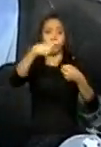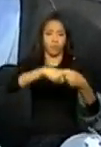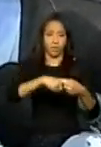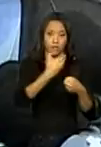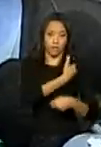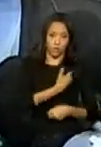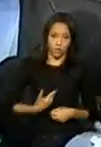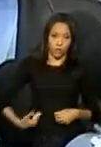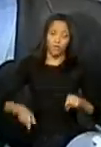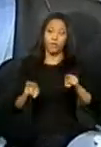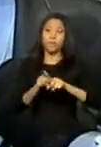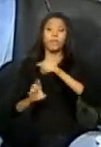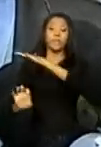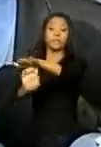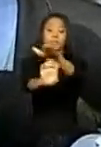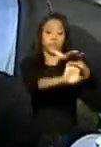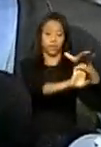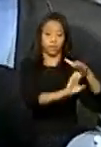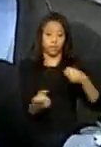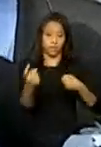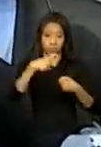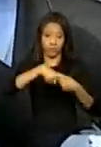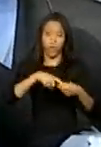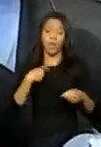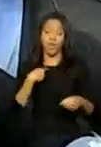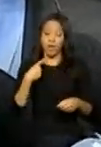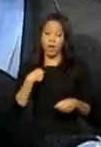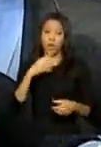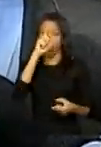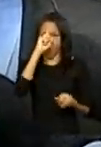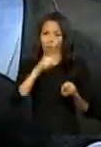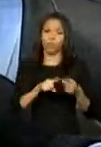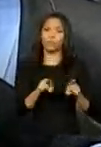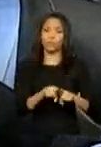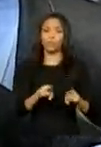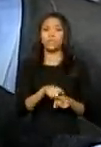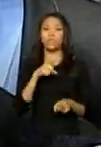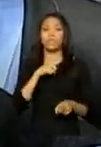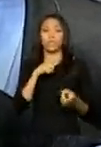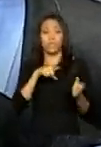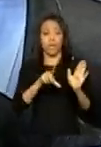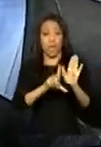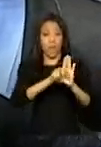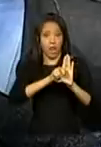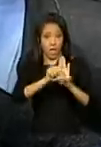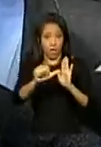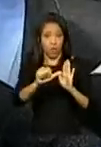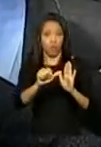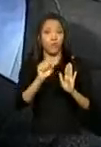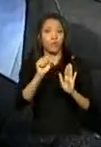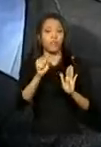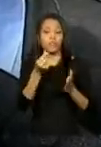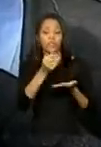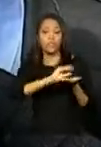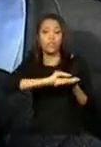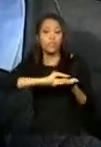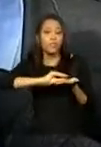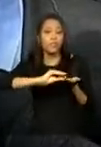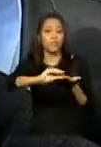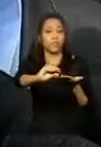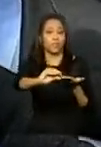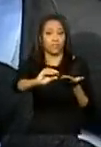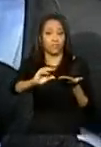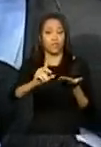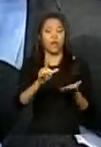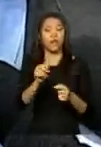a favor de que a lei reserve como um dos mecanismos de financiamento a renúncia